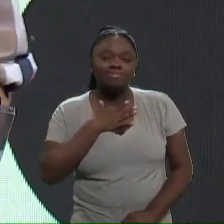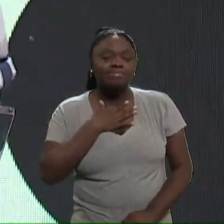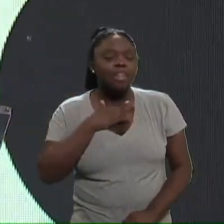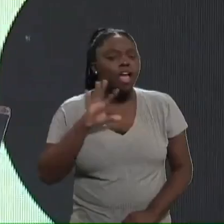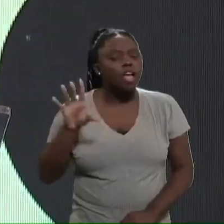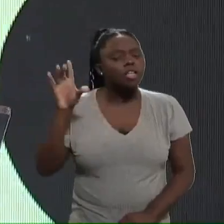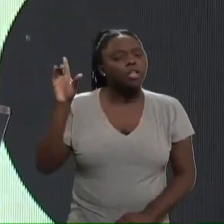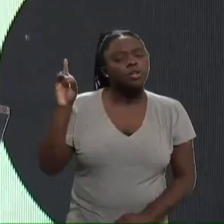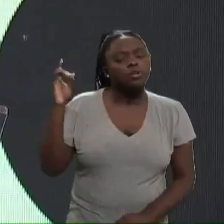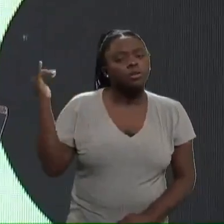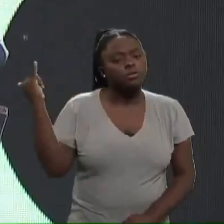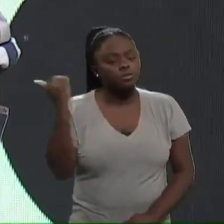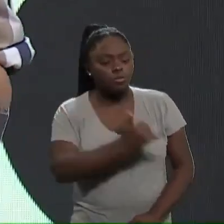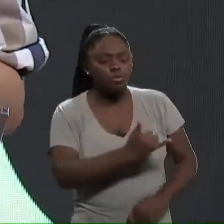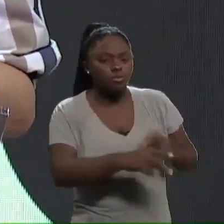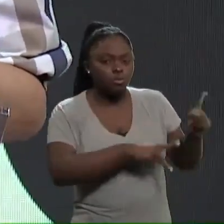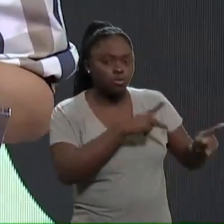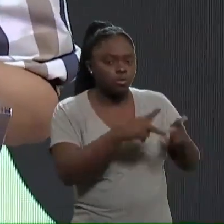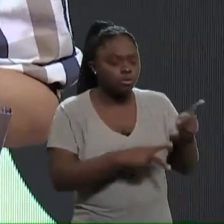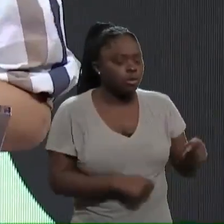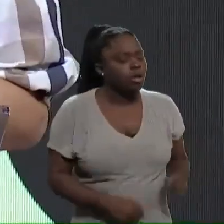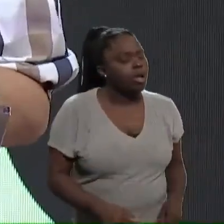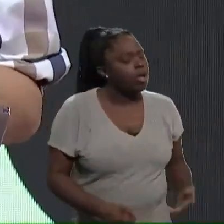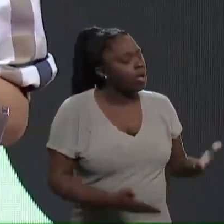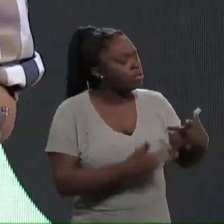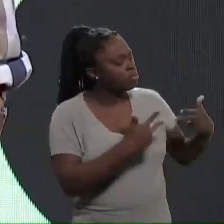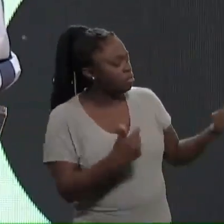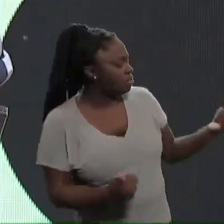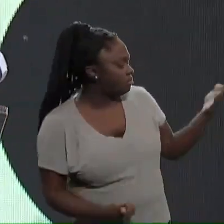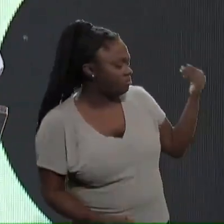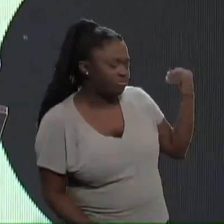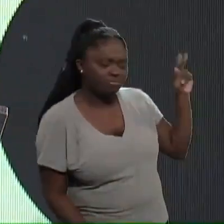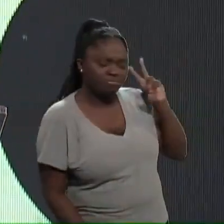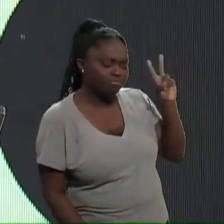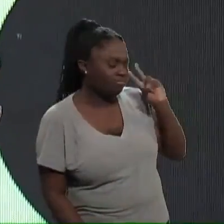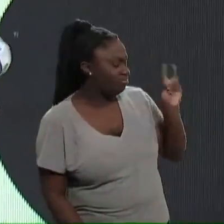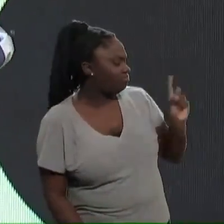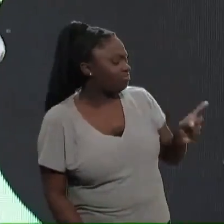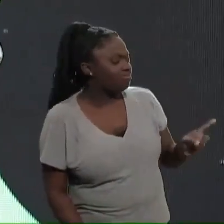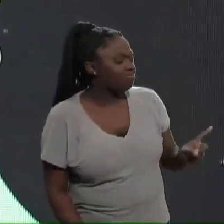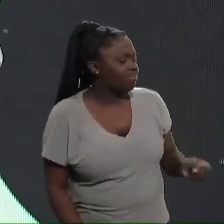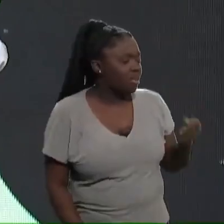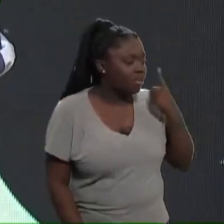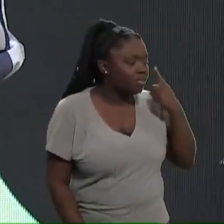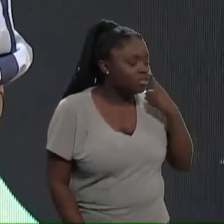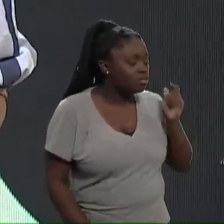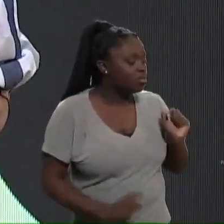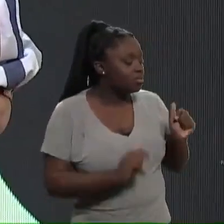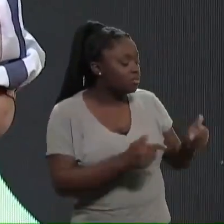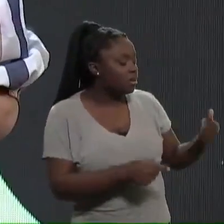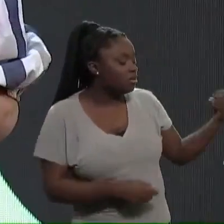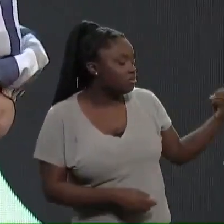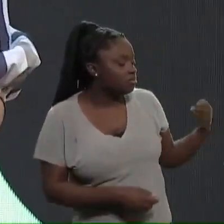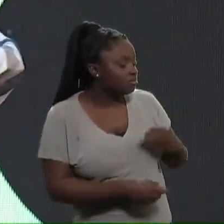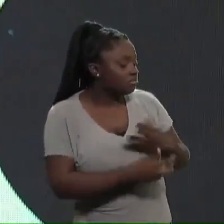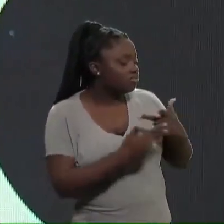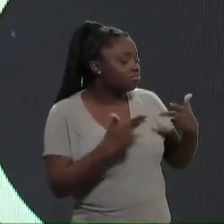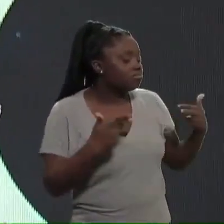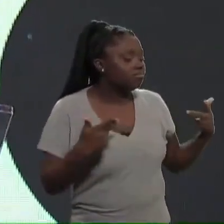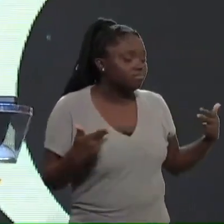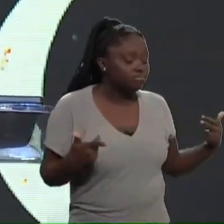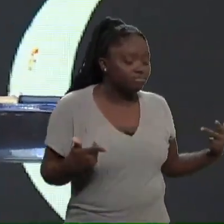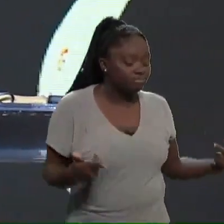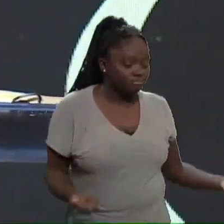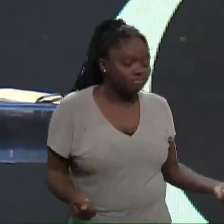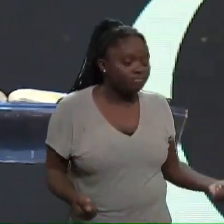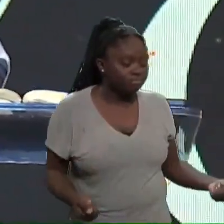Deus está falando para o povo: não vos lembreis das coisas passadas, nem considereis as antigas. Vede, eu faço coisa nova que